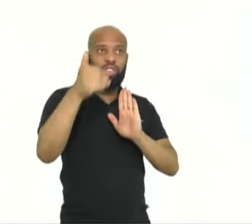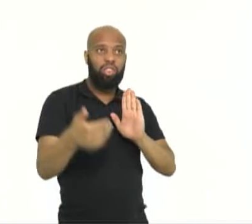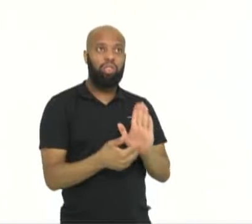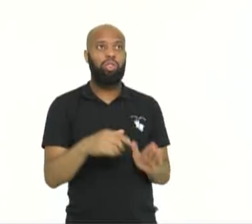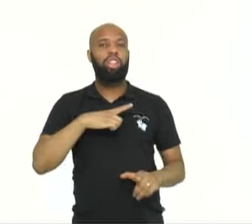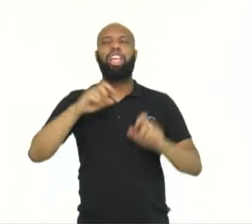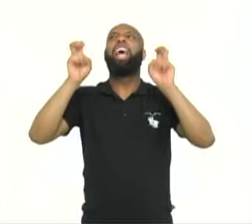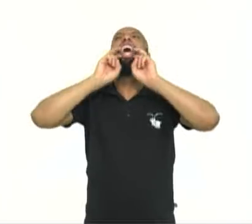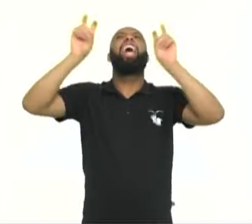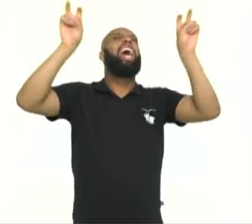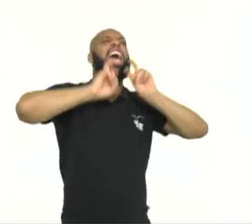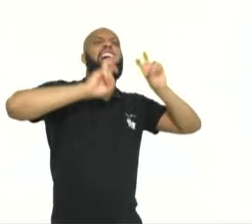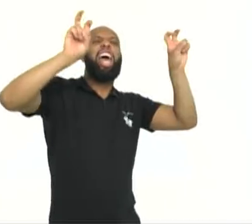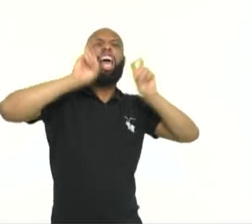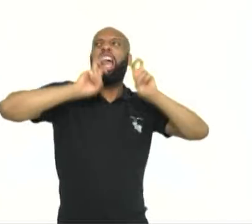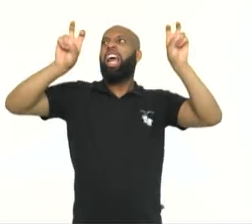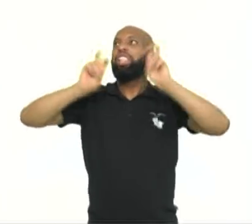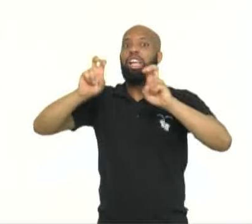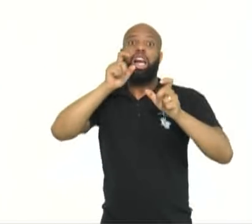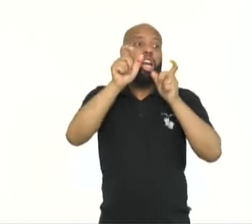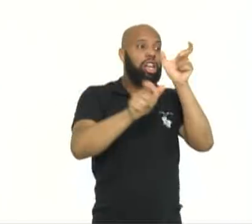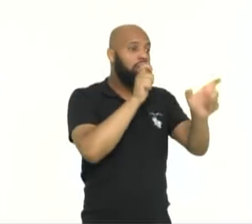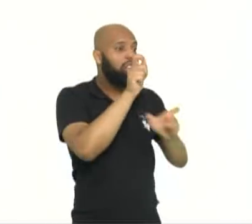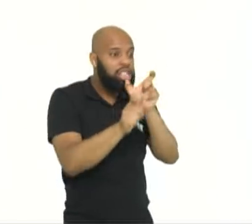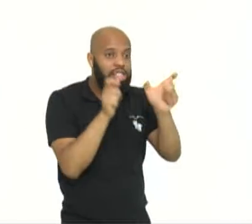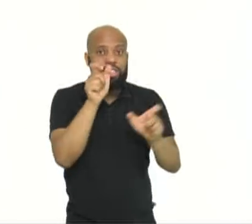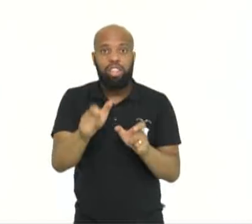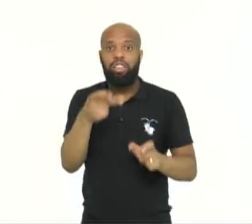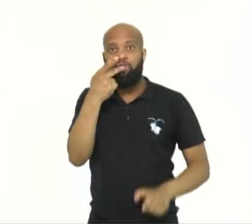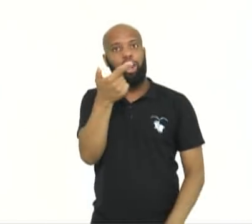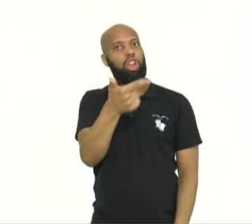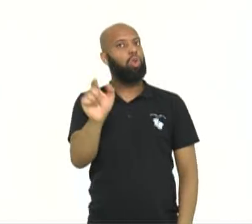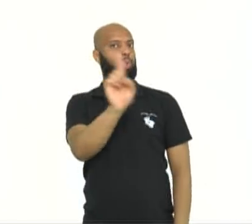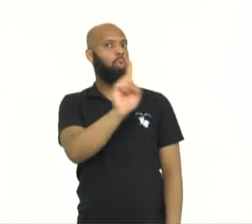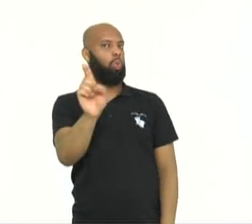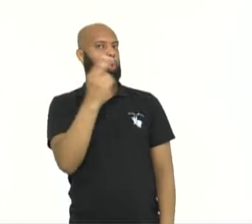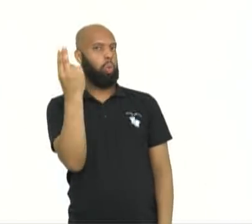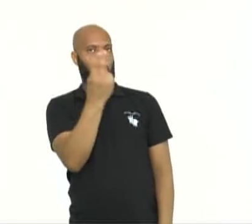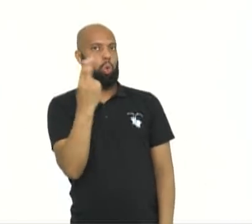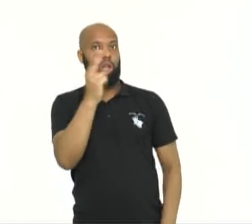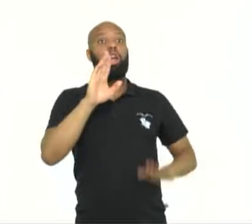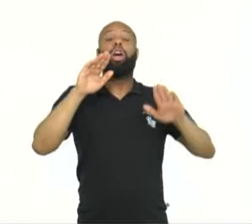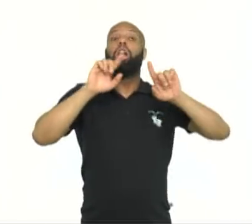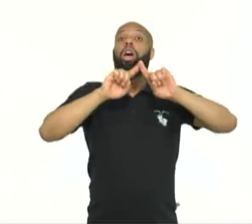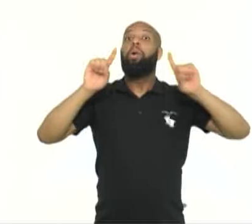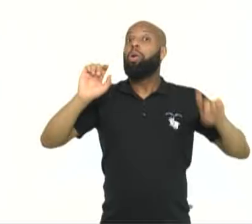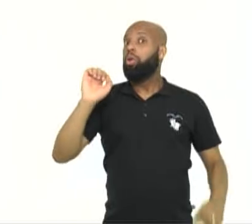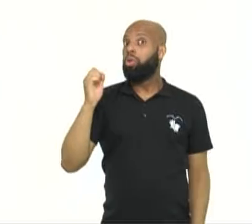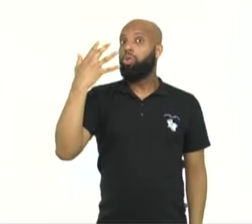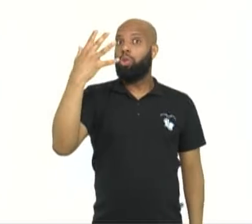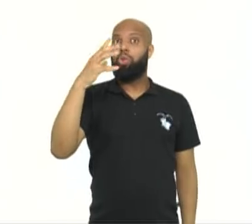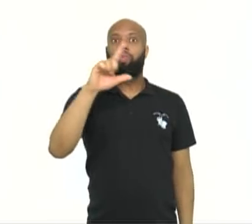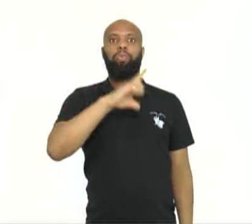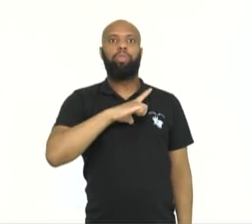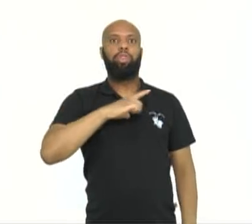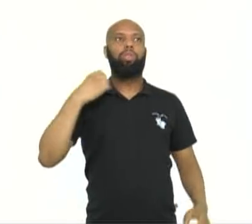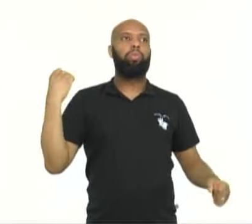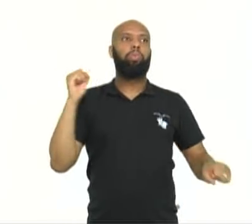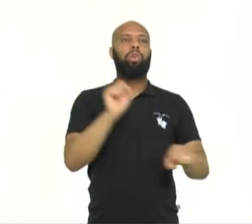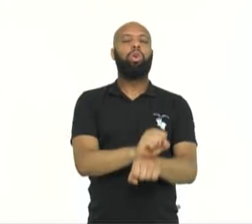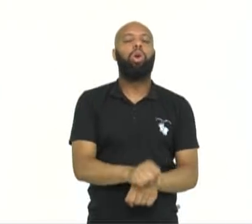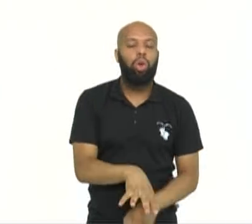de gritos e pragas que nem lhes posso repetir aqui, até que enfim houve uma pausa